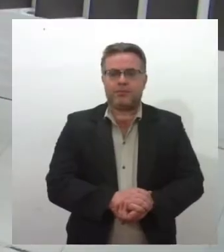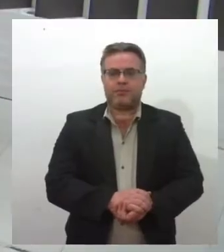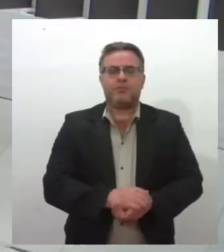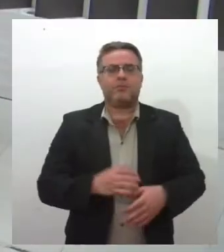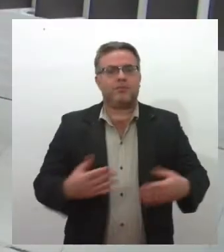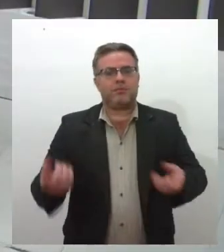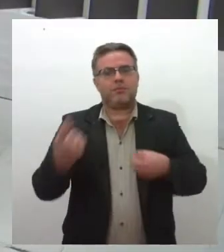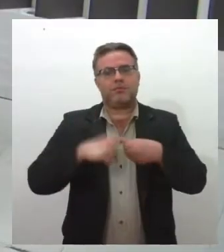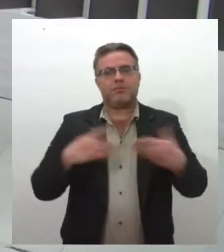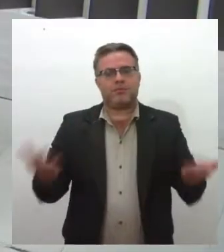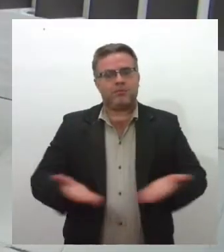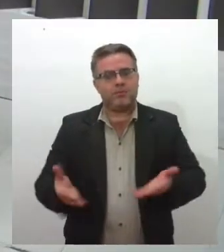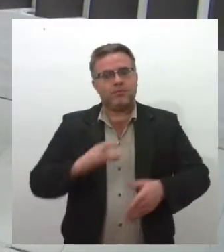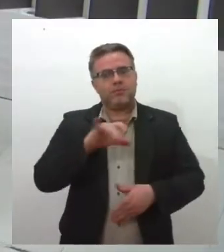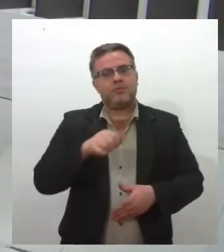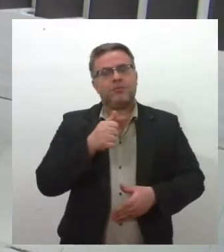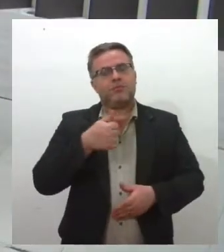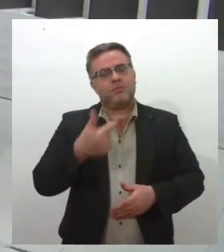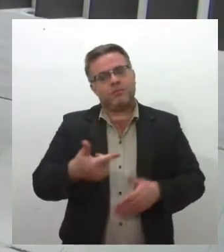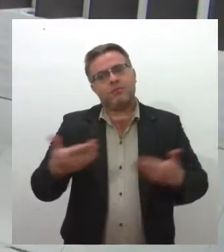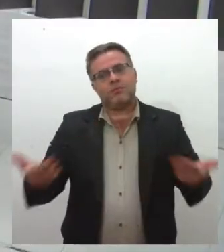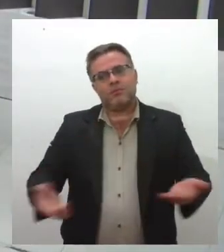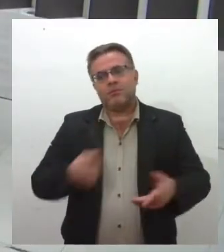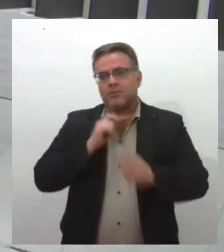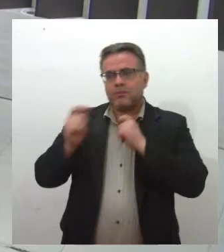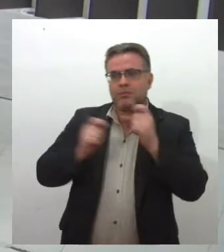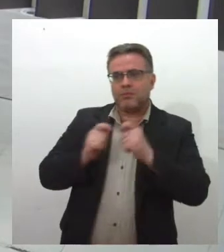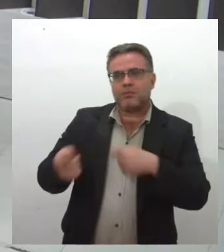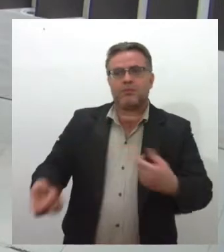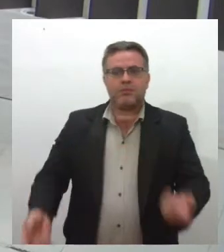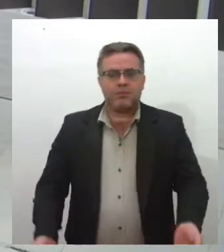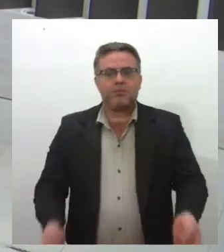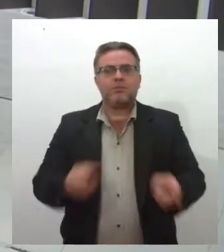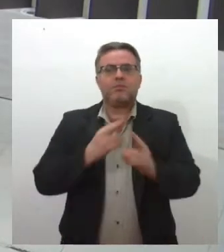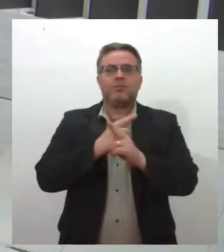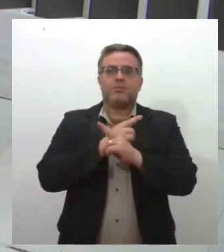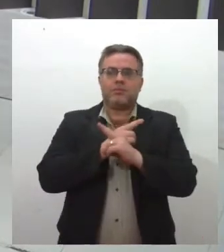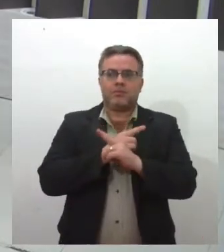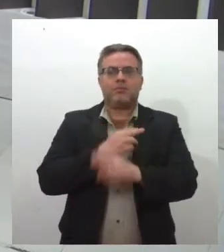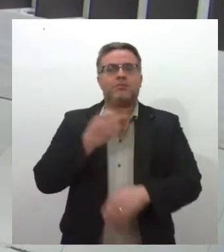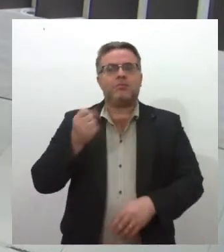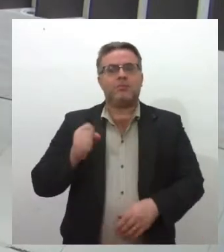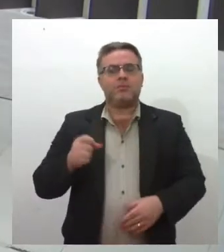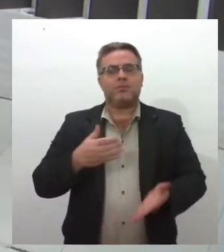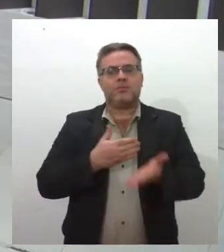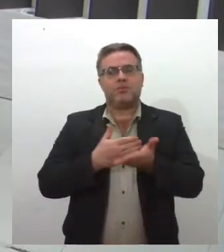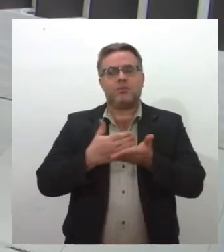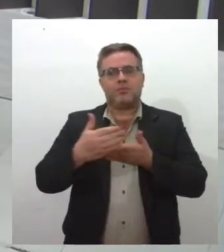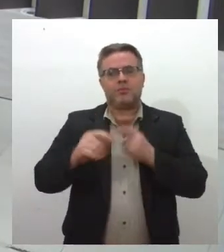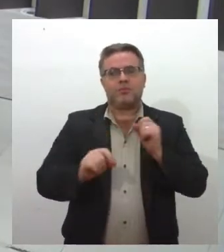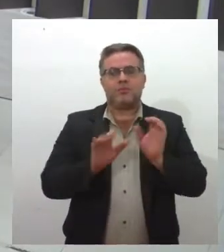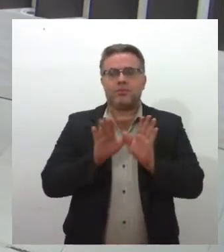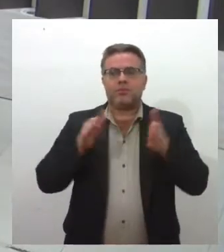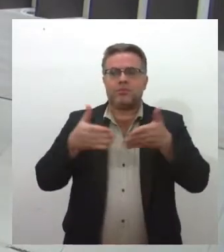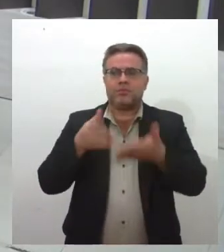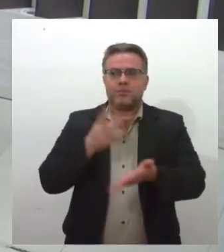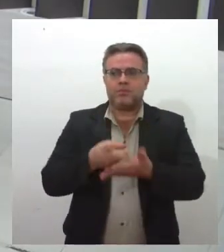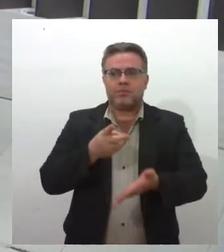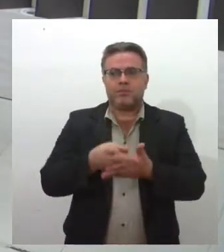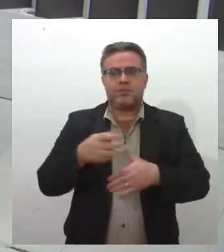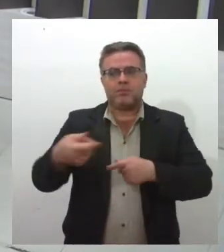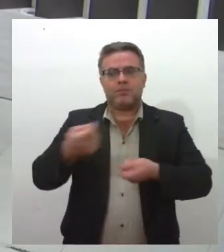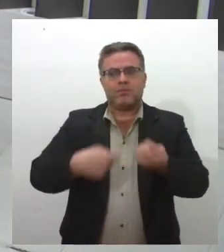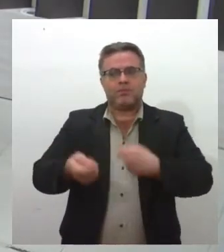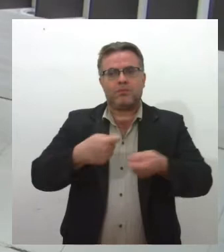Estamos de volta e agora com entrevista. A Receita Federal em Sergipe criou, no início deste mês, o Fórum Permanente das